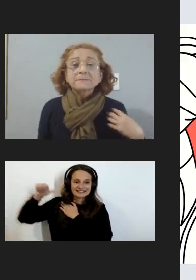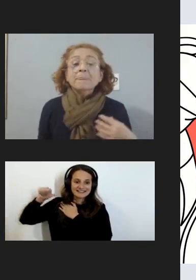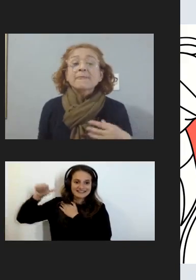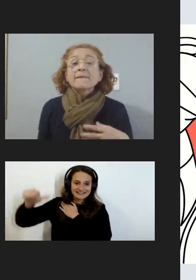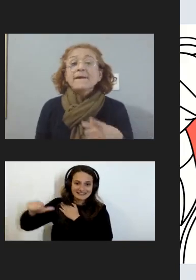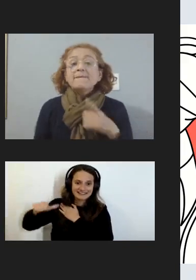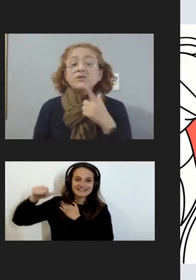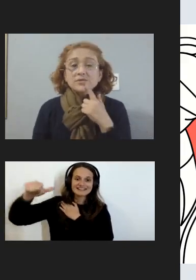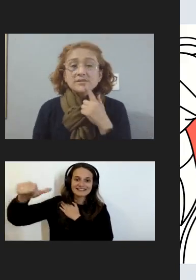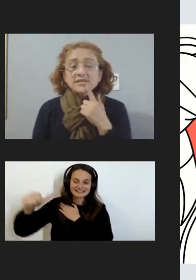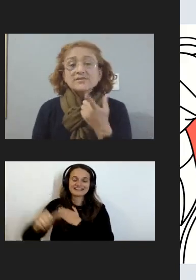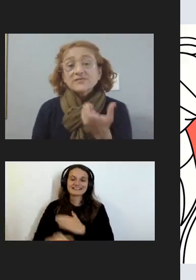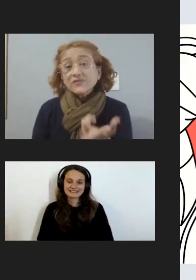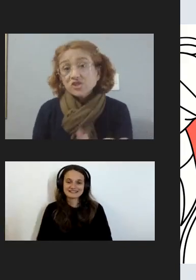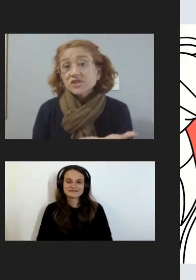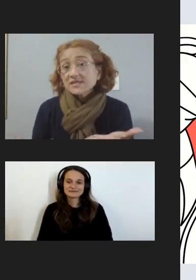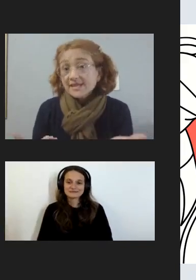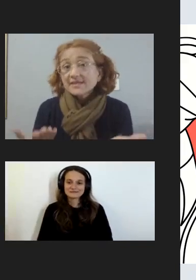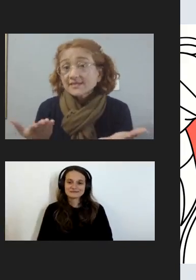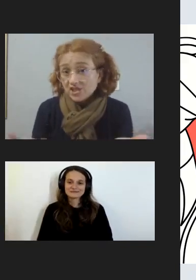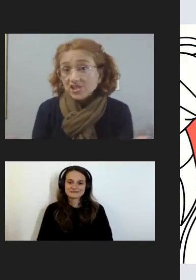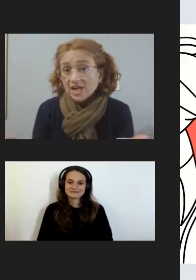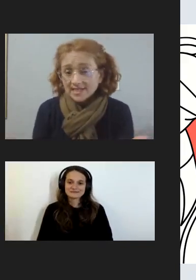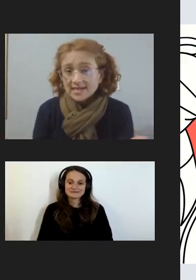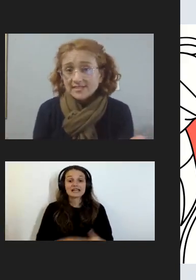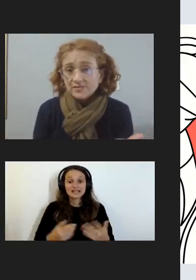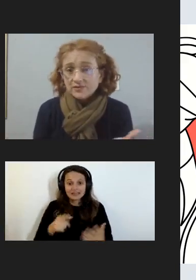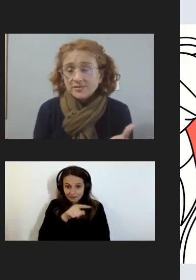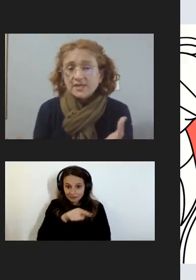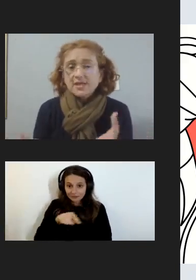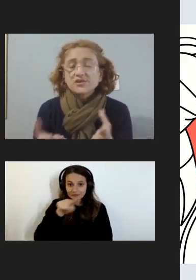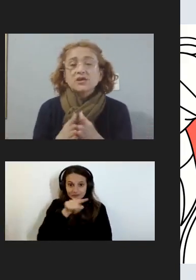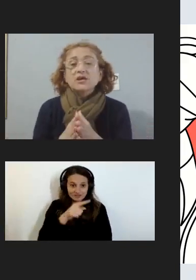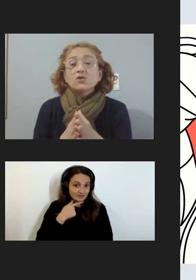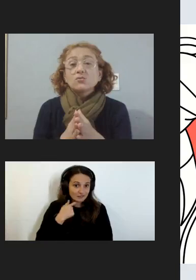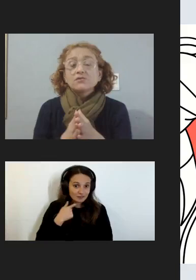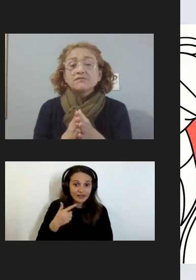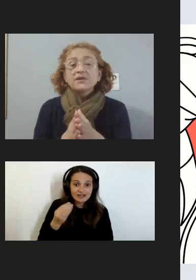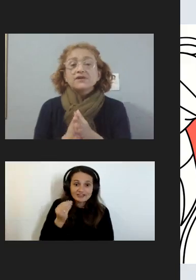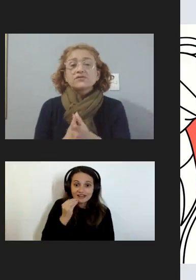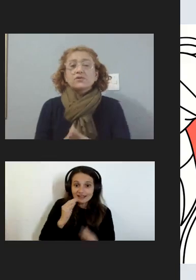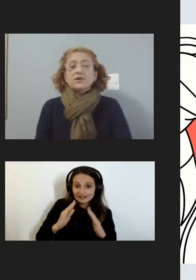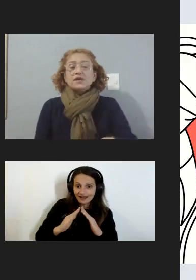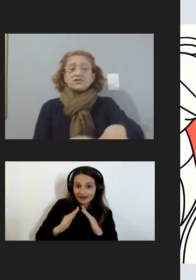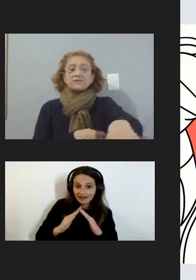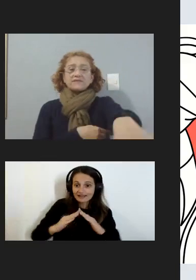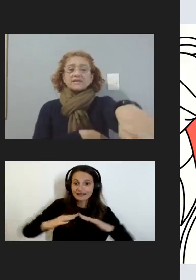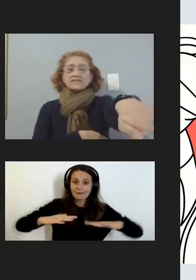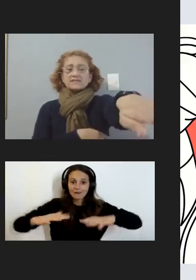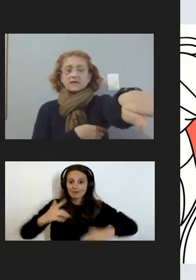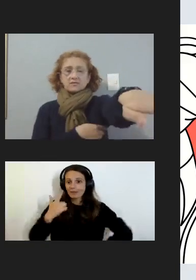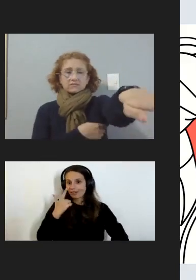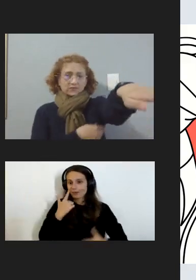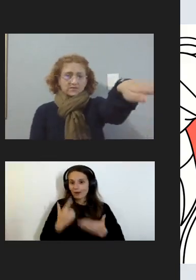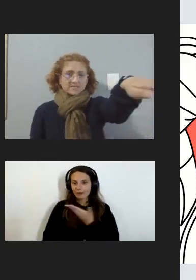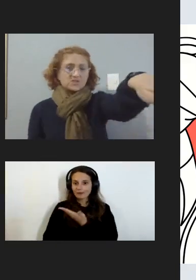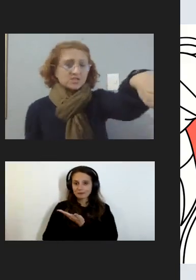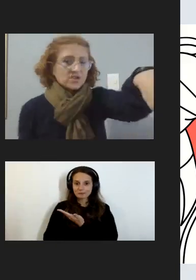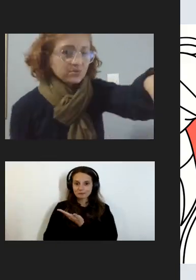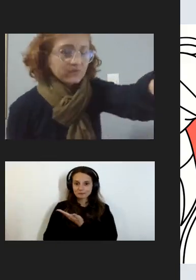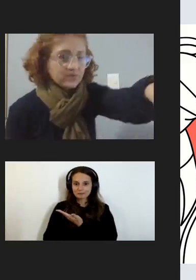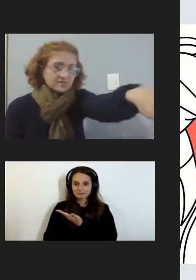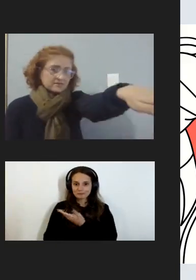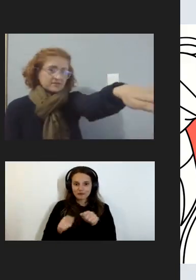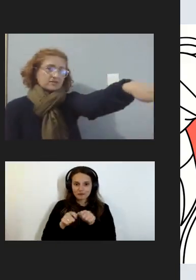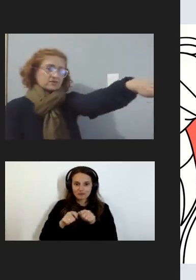trás. Inclusive, se vocês quiserem testar na casa de vocês, o movimento, ó, de flexão, vou fazer assim de